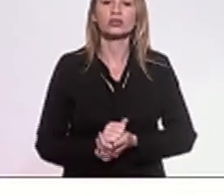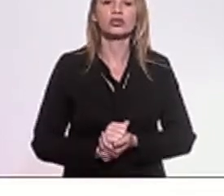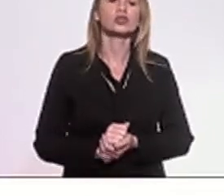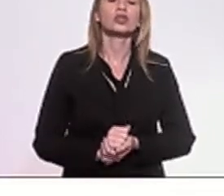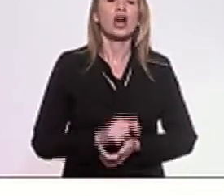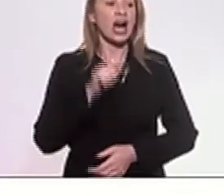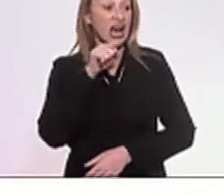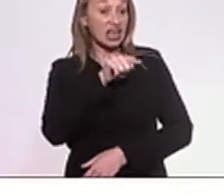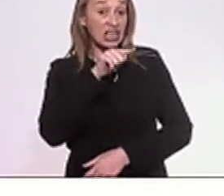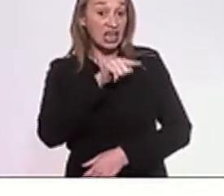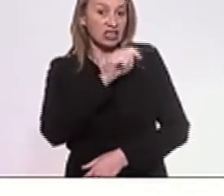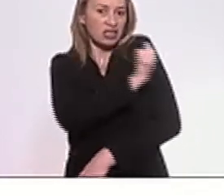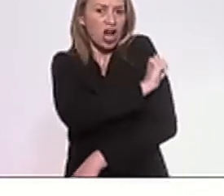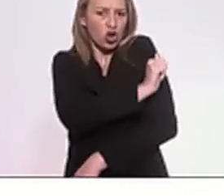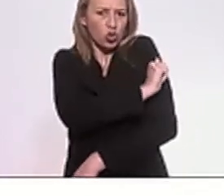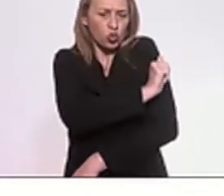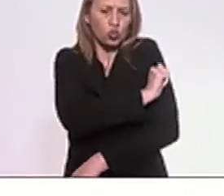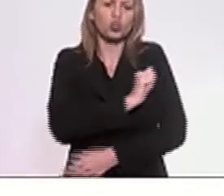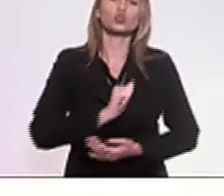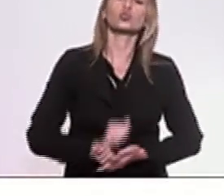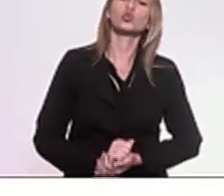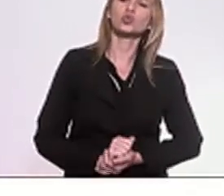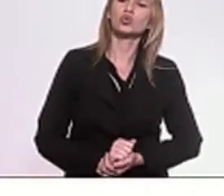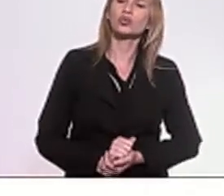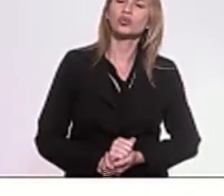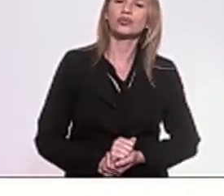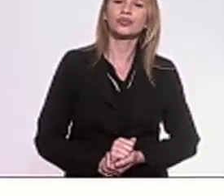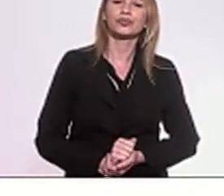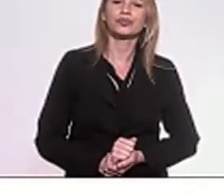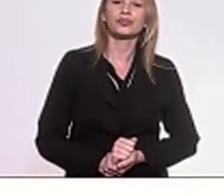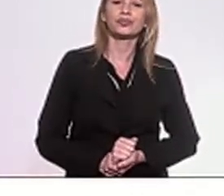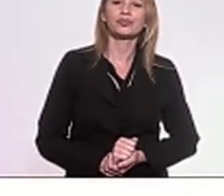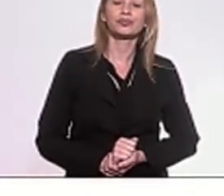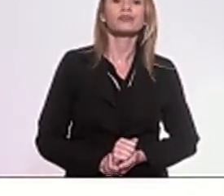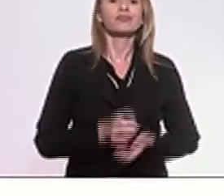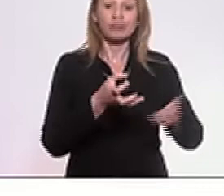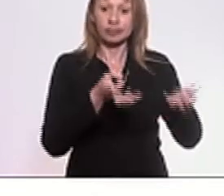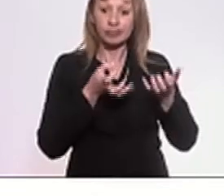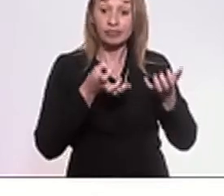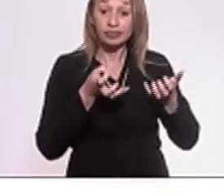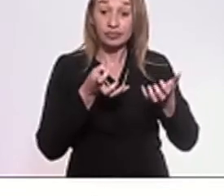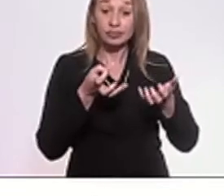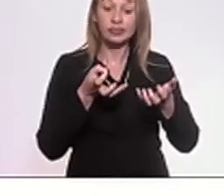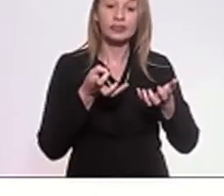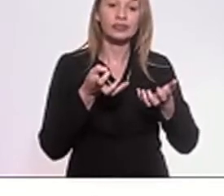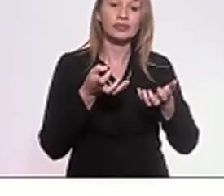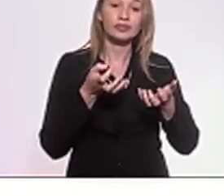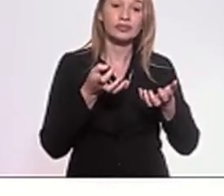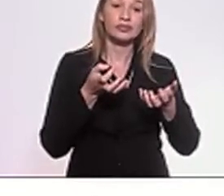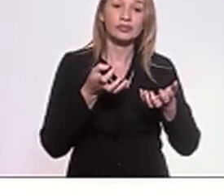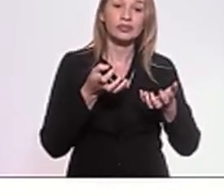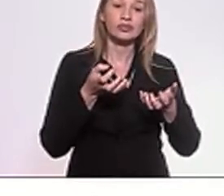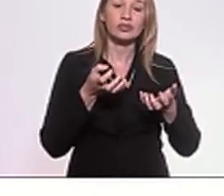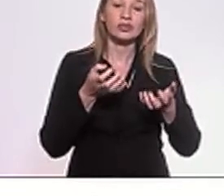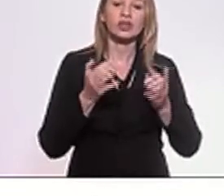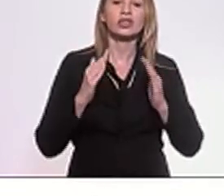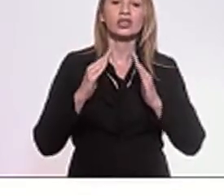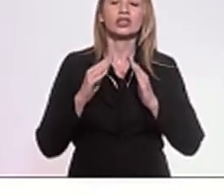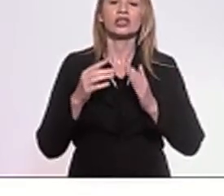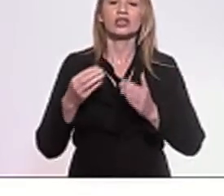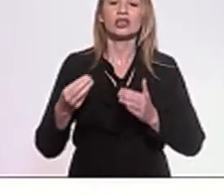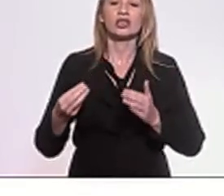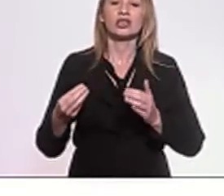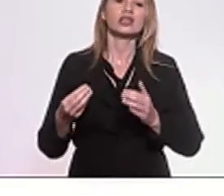aqueles alunos que porventura quiserem participar dessas escolas